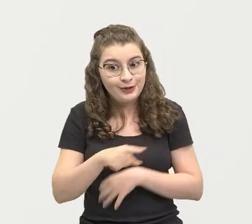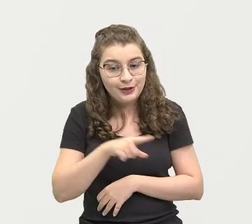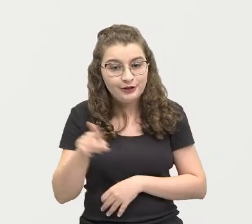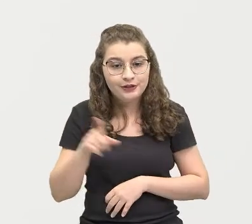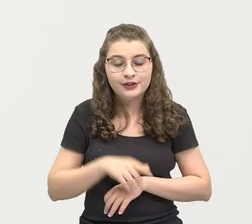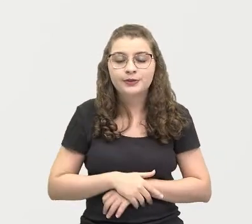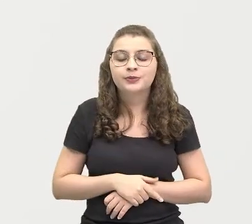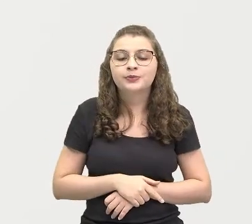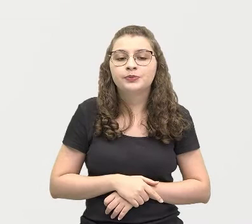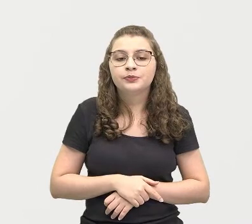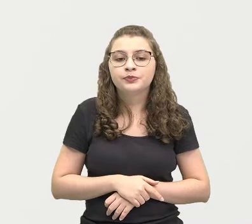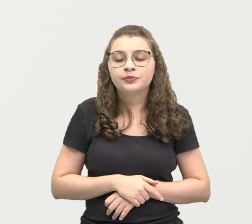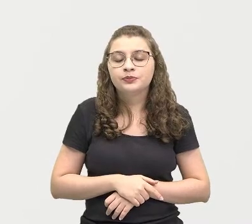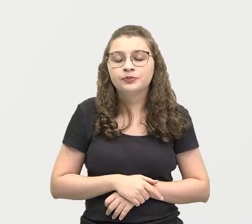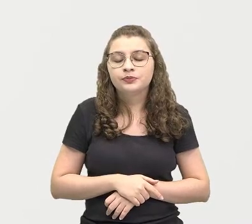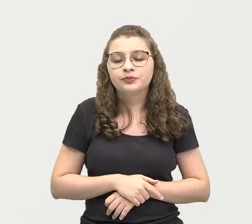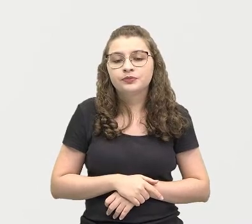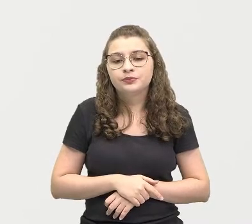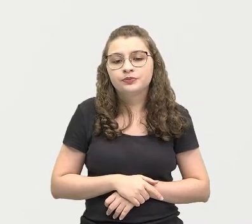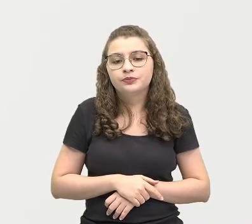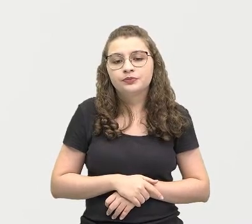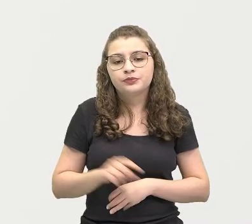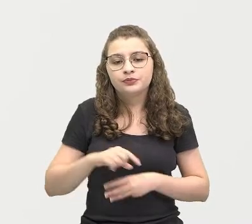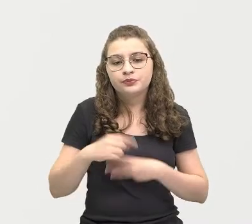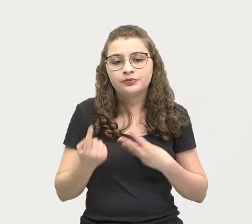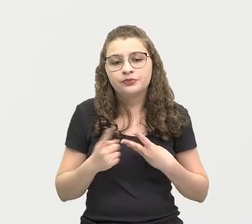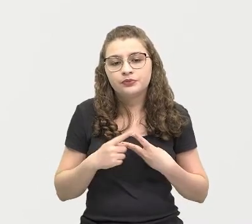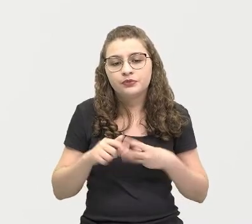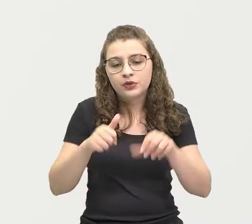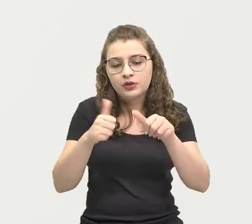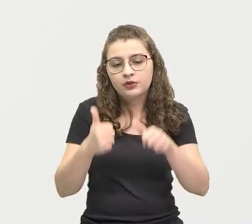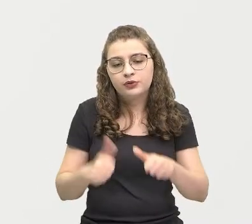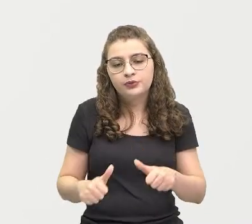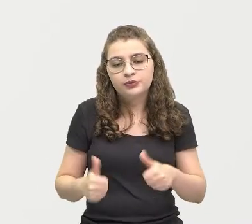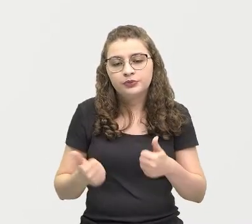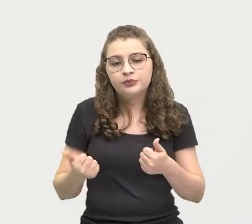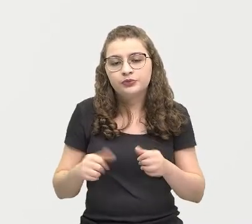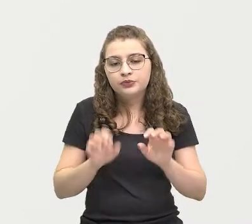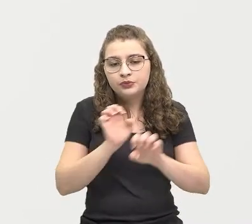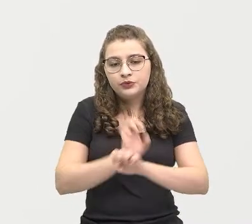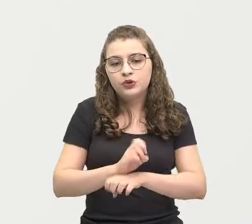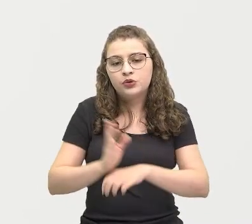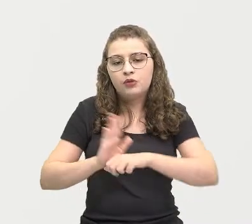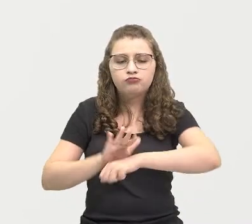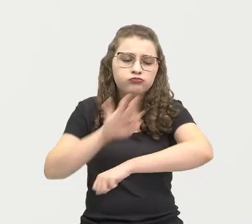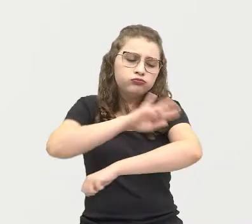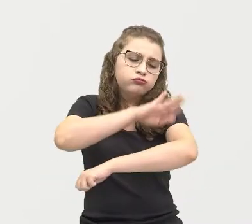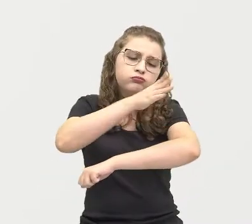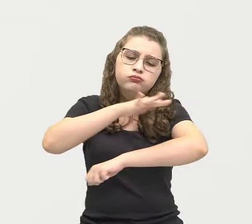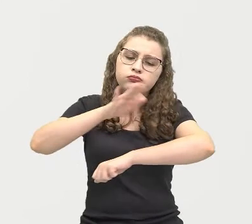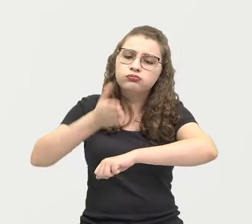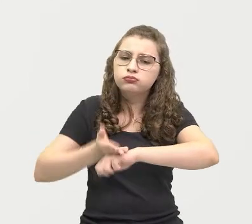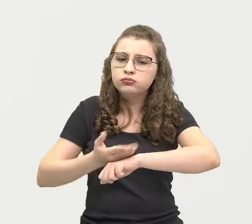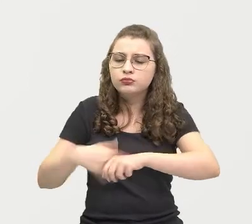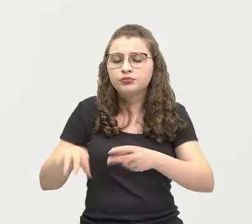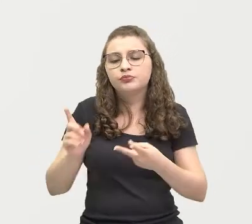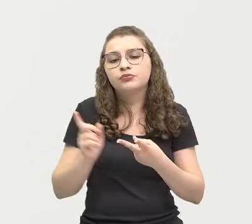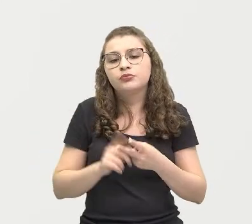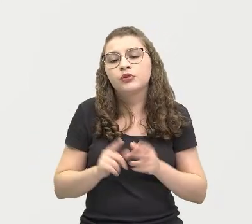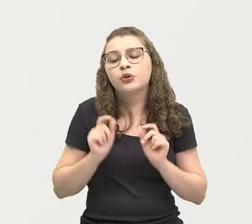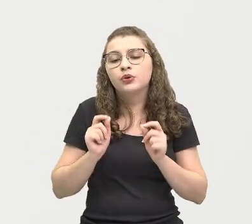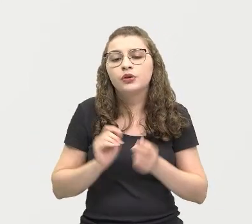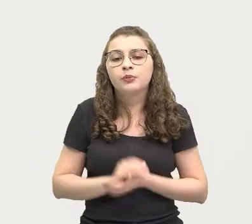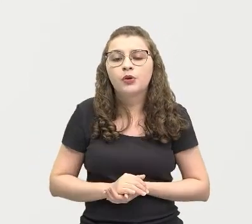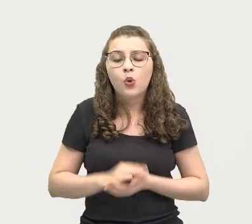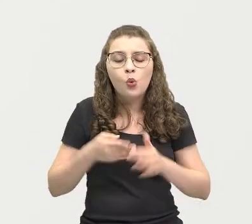vai, no primeiro momento, analisar a estrutura da terra, o relevo e tudo mais, e o determinismo do